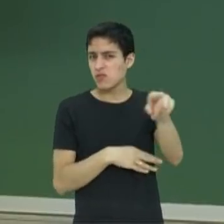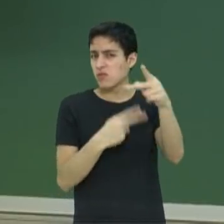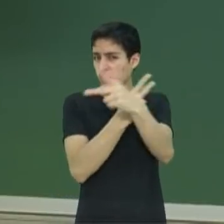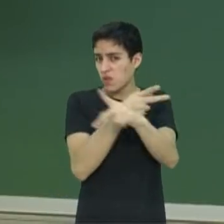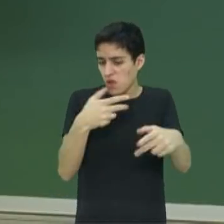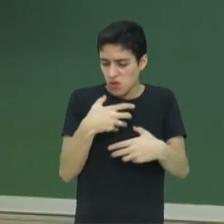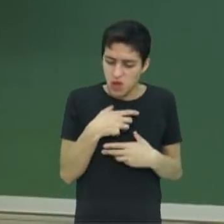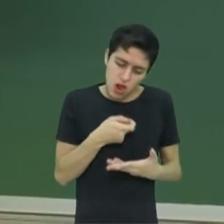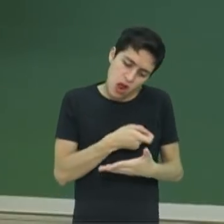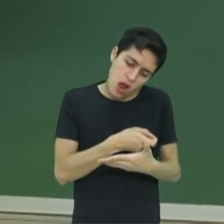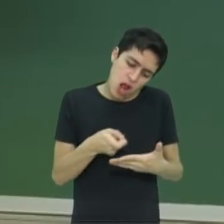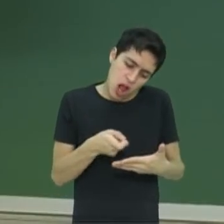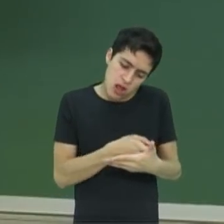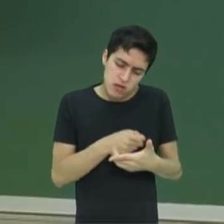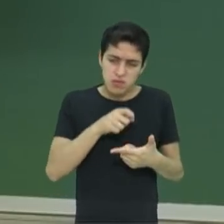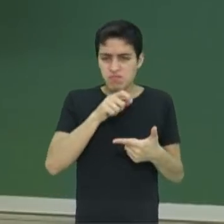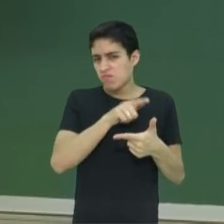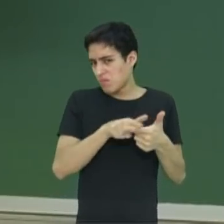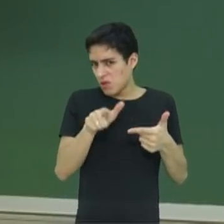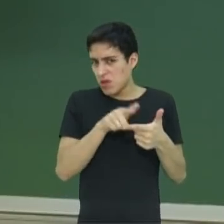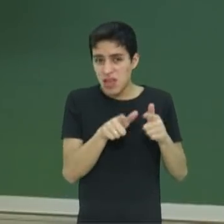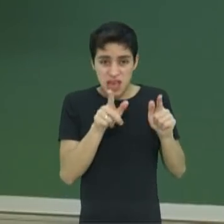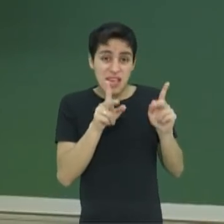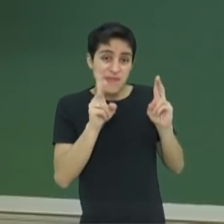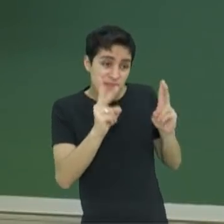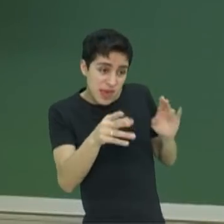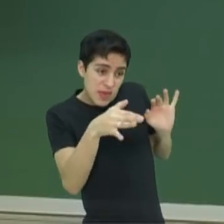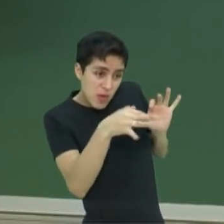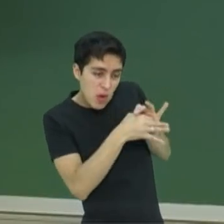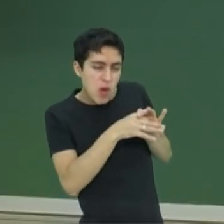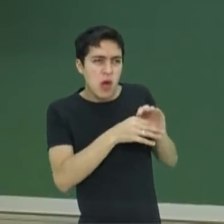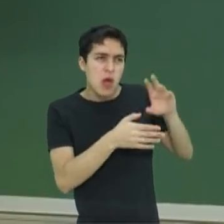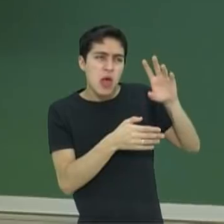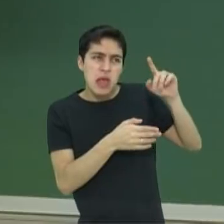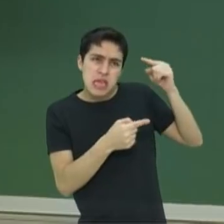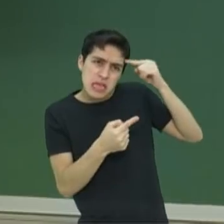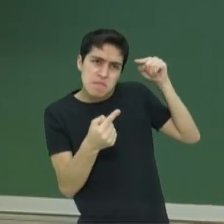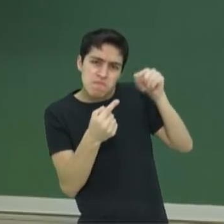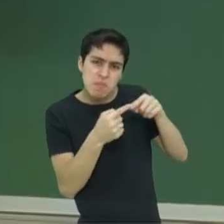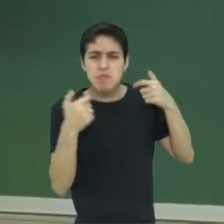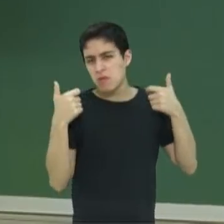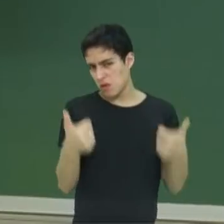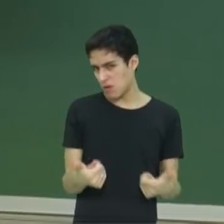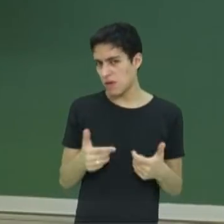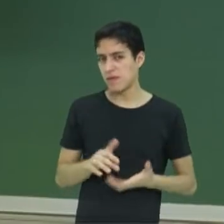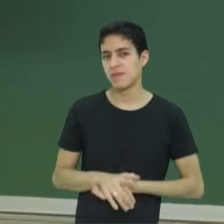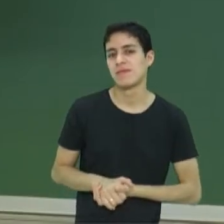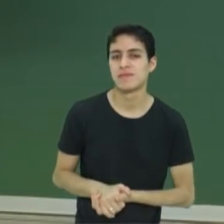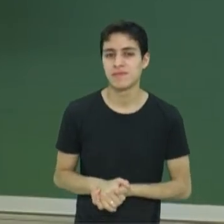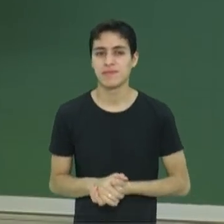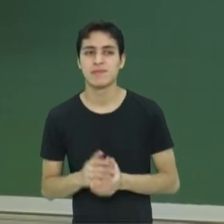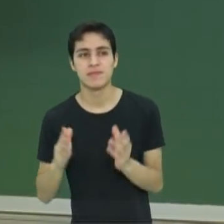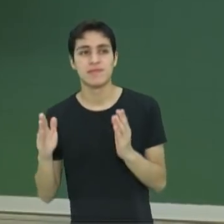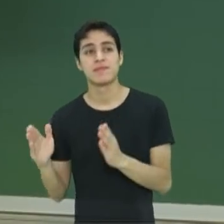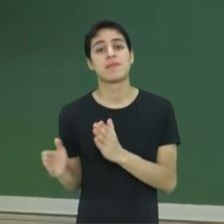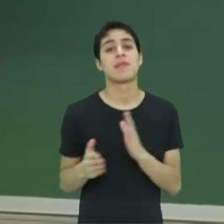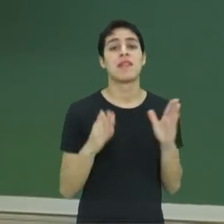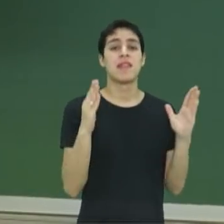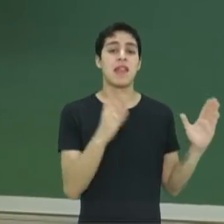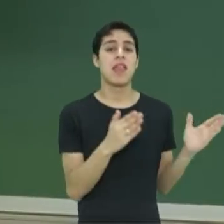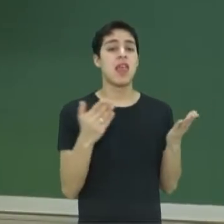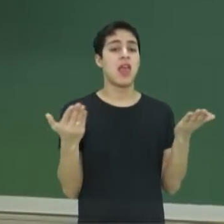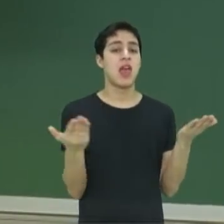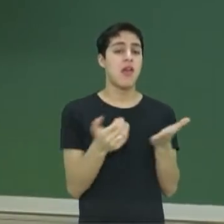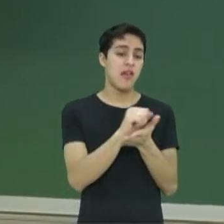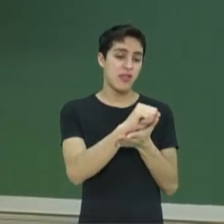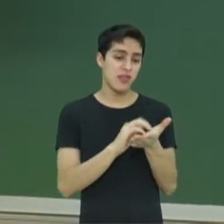palavras diferentes, com certeza, mantenha se for a mesma ideia, não há problema nenhum. Vejamos o número de exercício 2 agora,